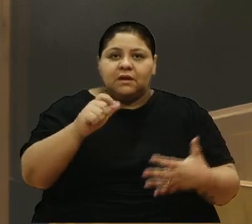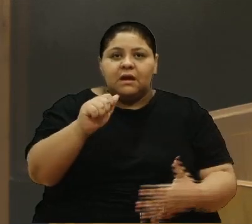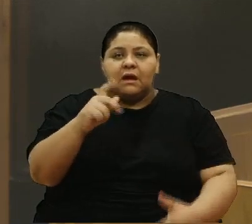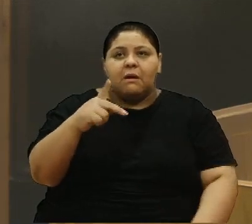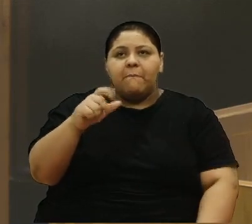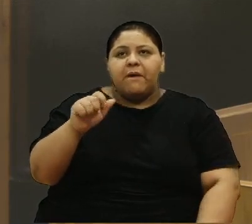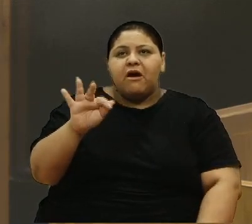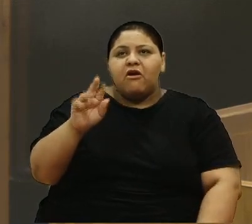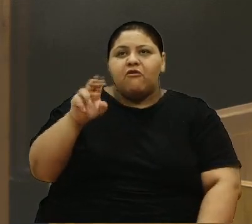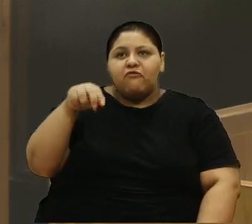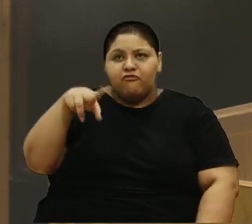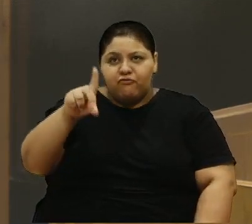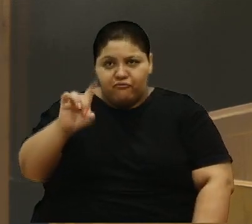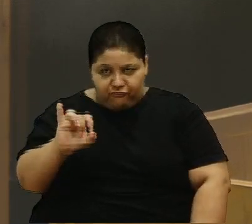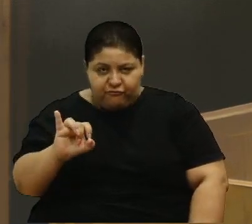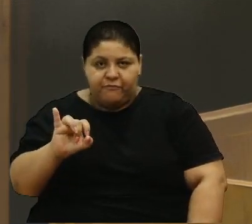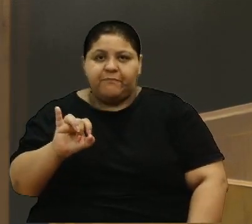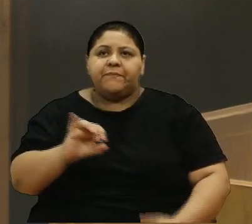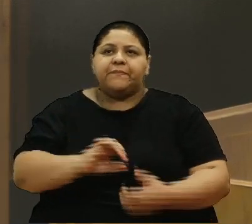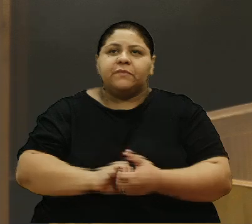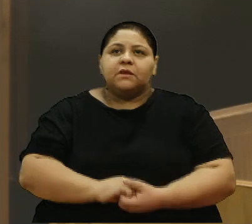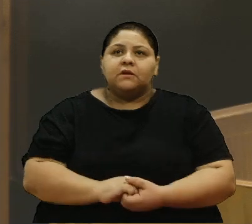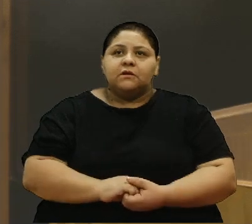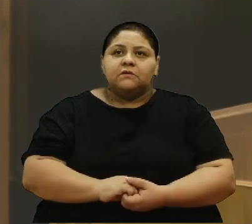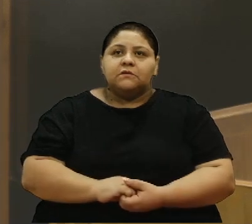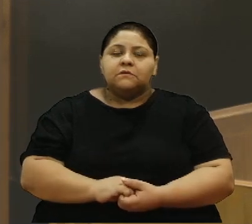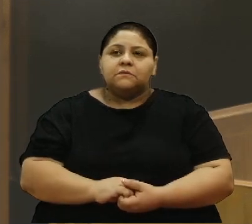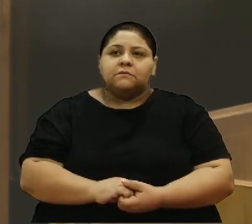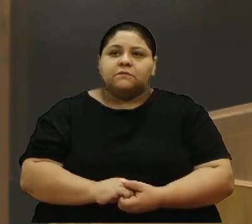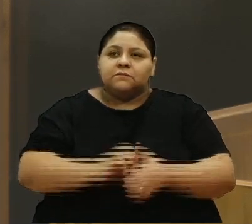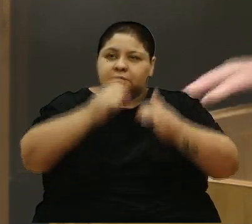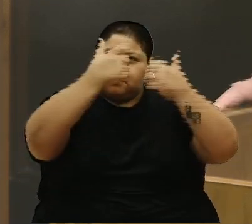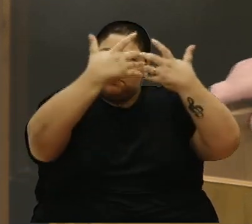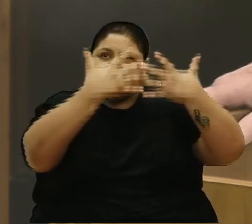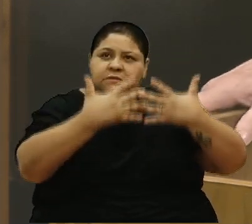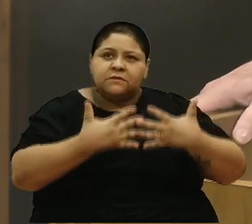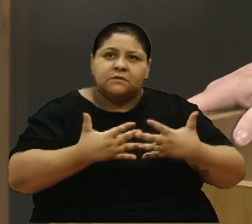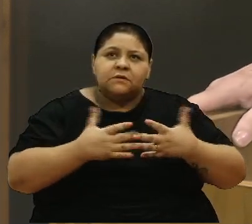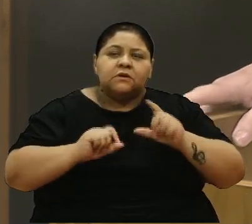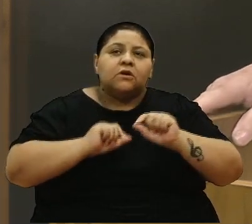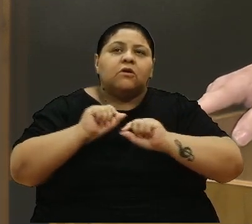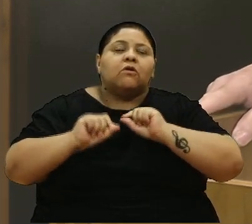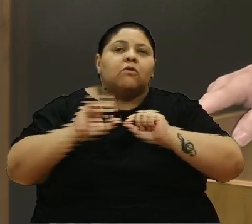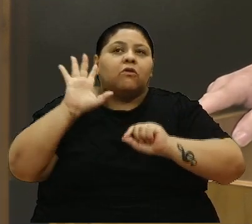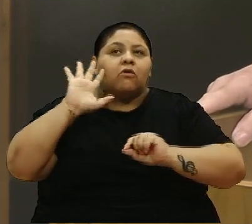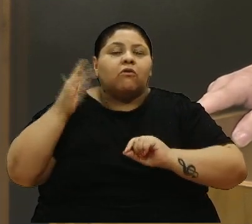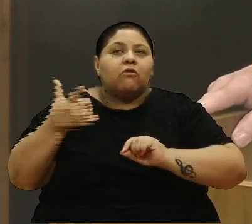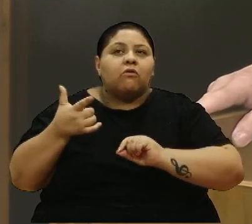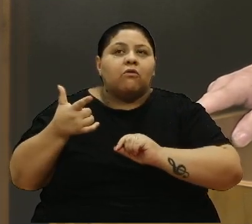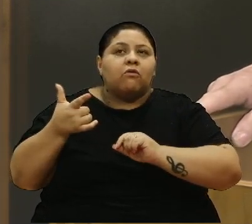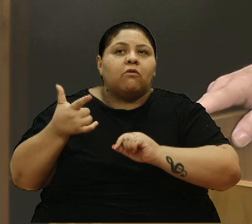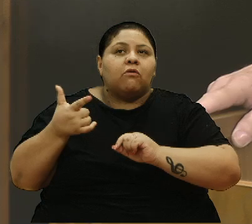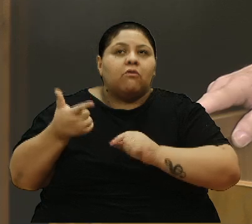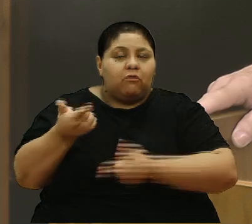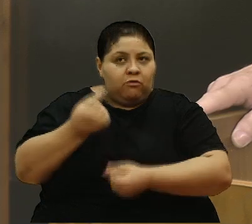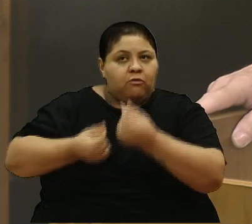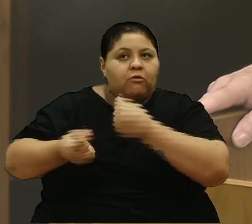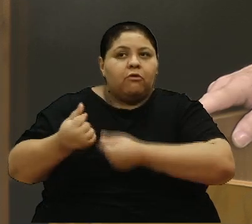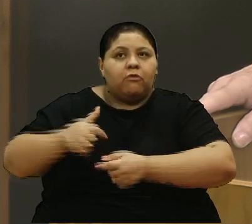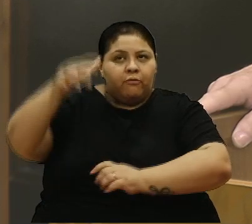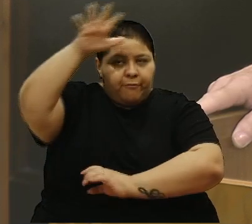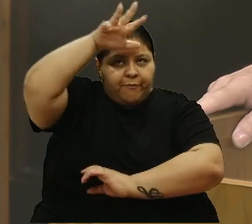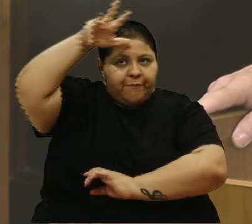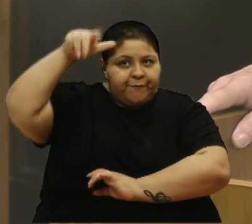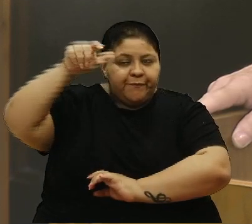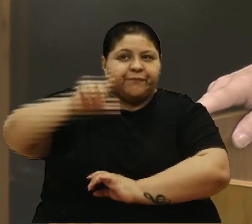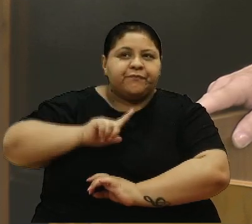o que eu vim aí transmitir para vocês é a nossa situação financeira do nosso orçamento municipal.